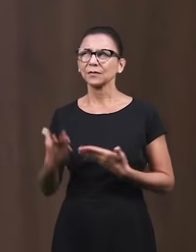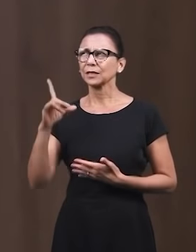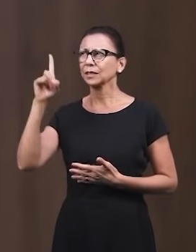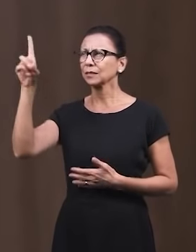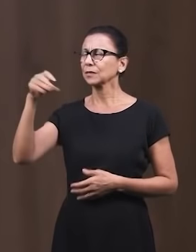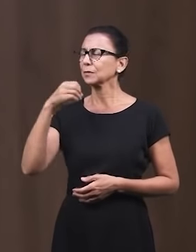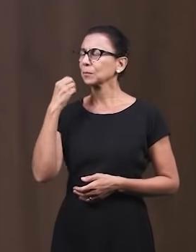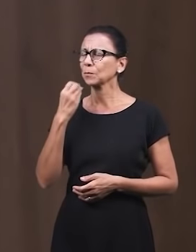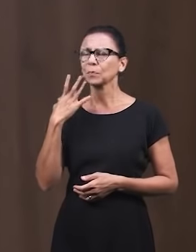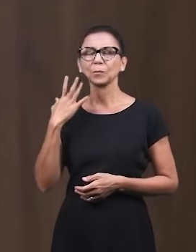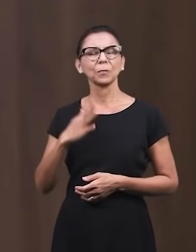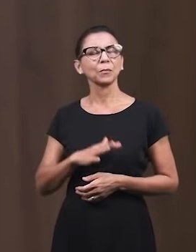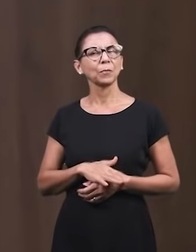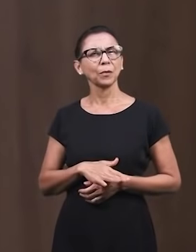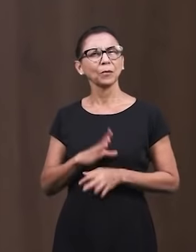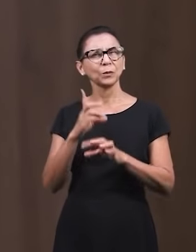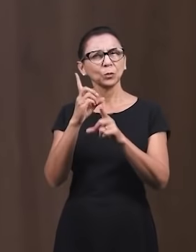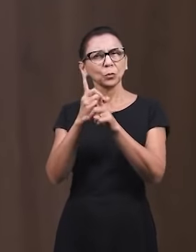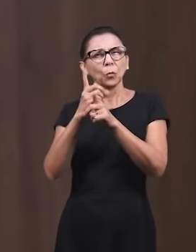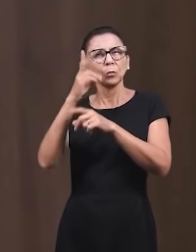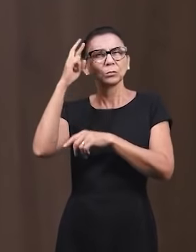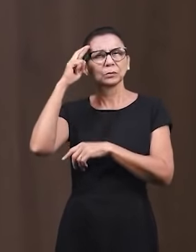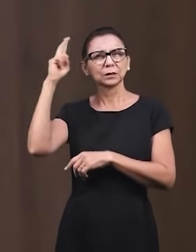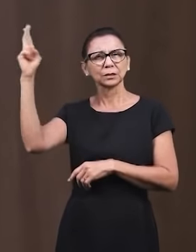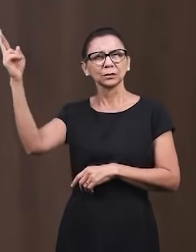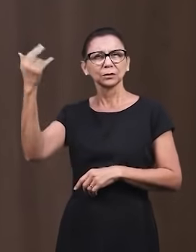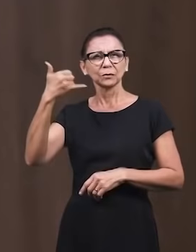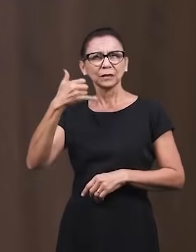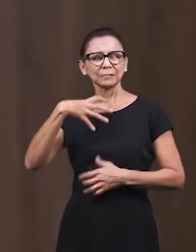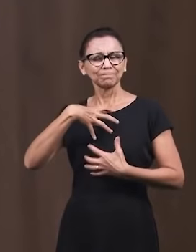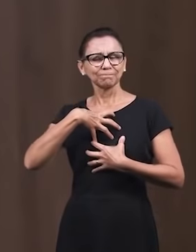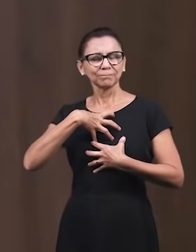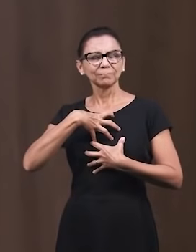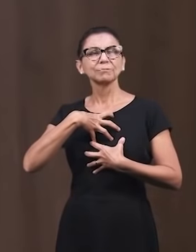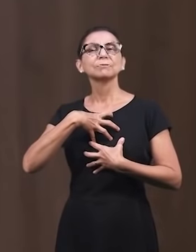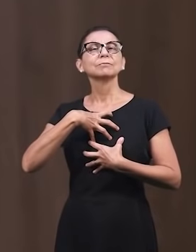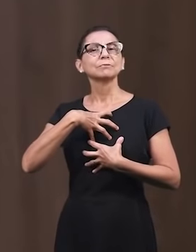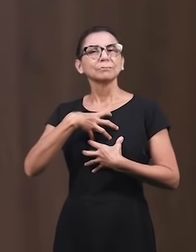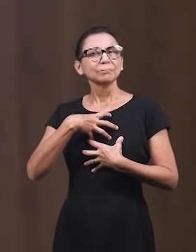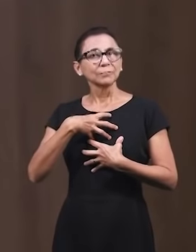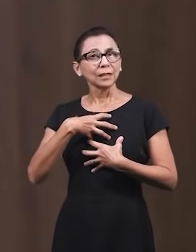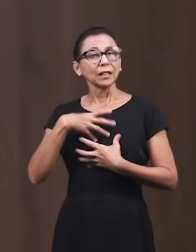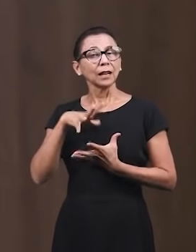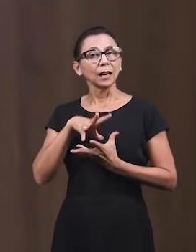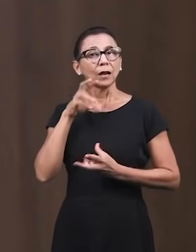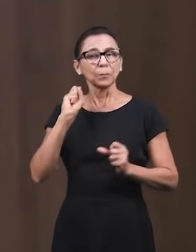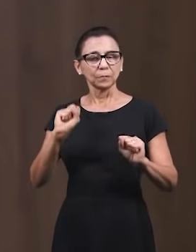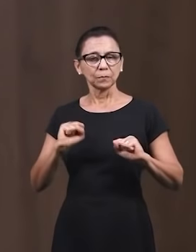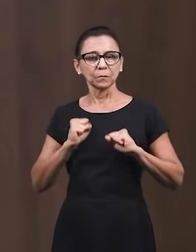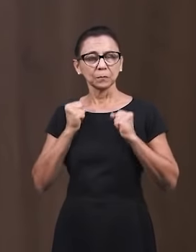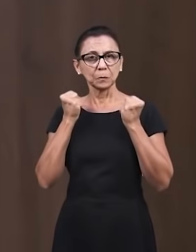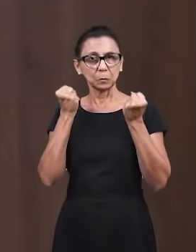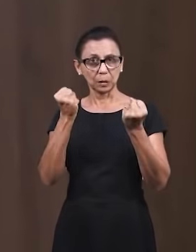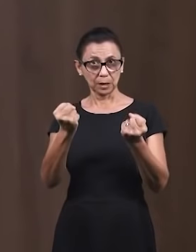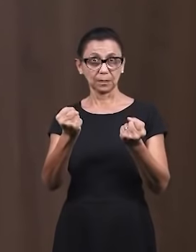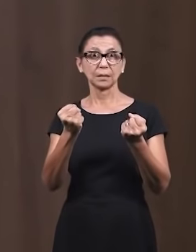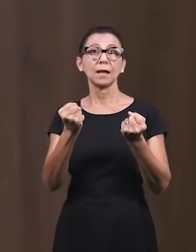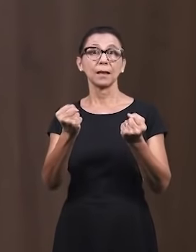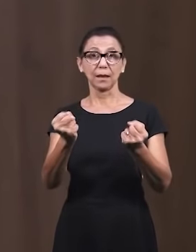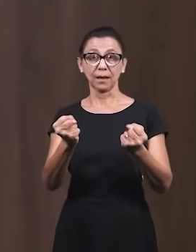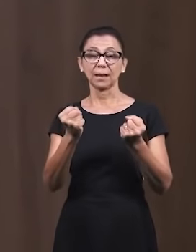Isso é tão bom. Um encontro com o Senhor, ouvir a voz do Senhor, traz alimento para a nossa alma,